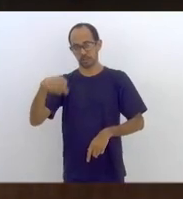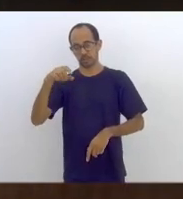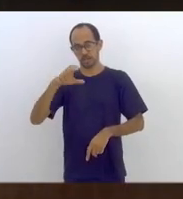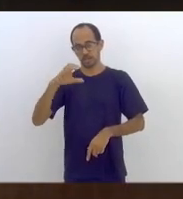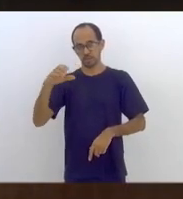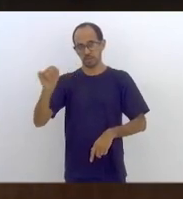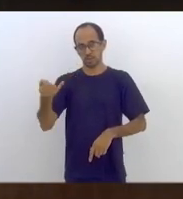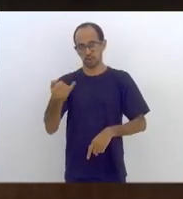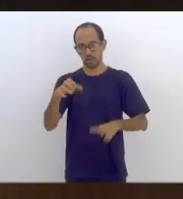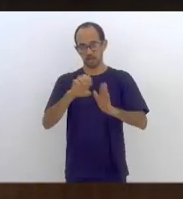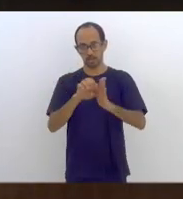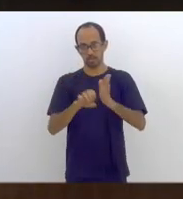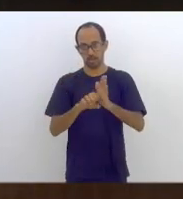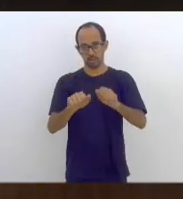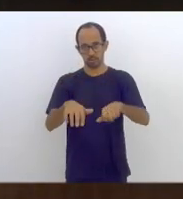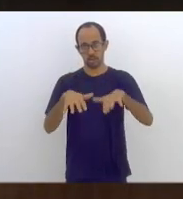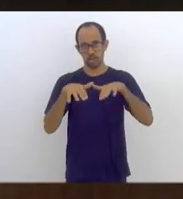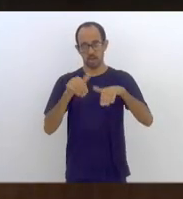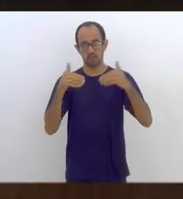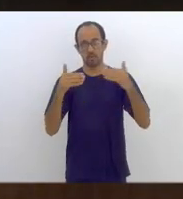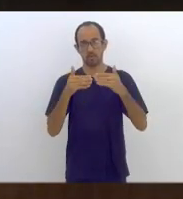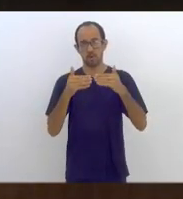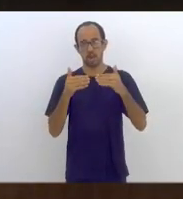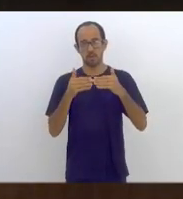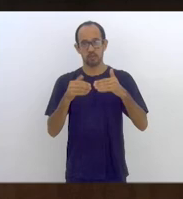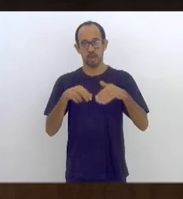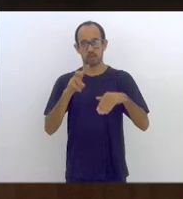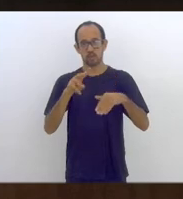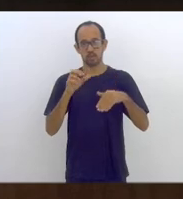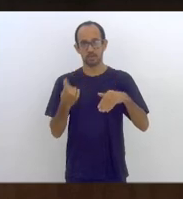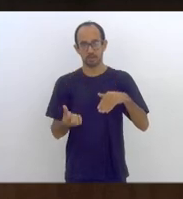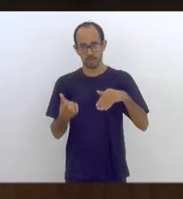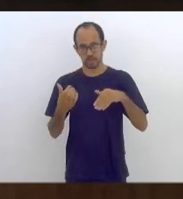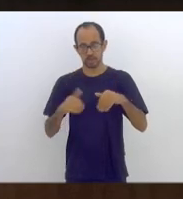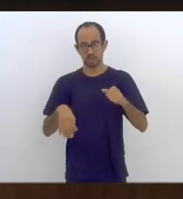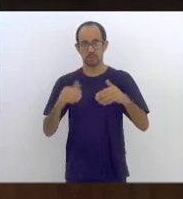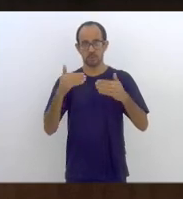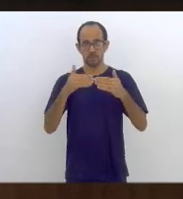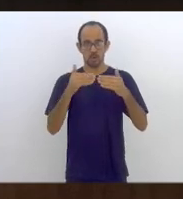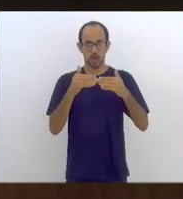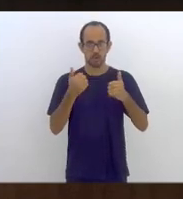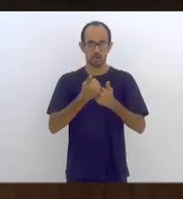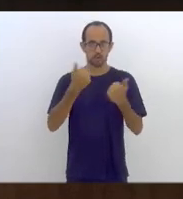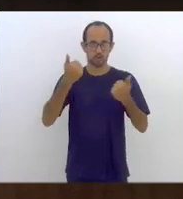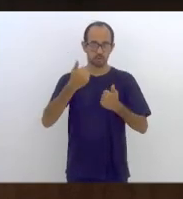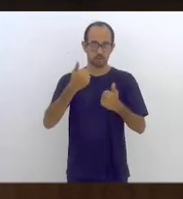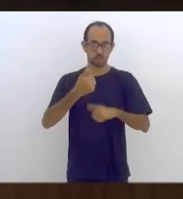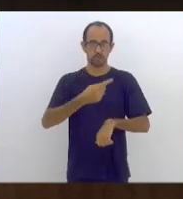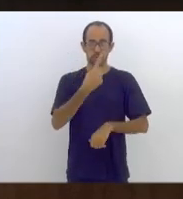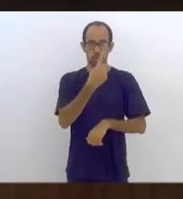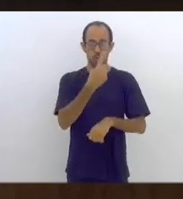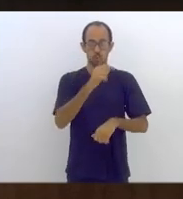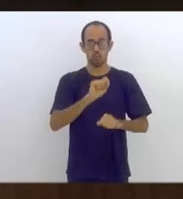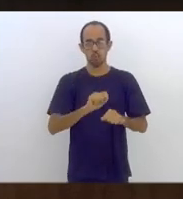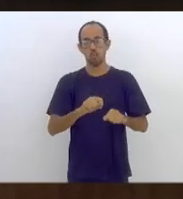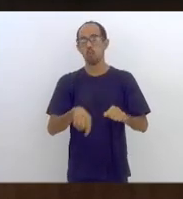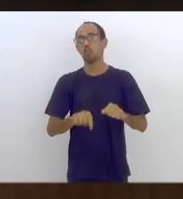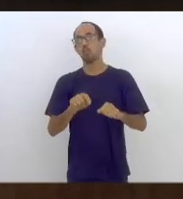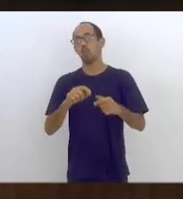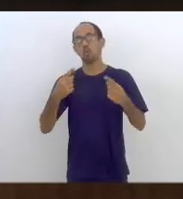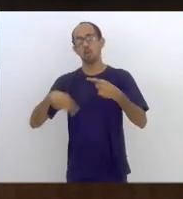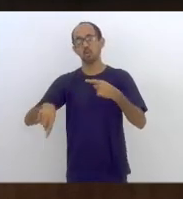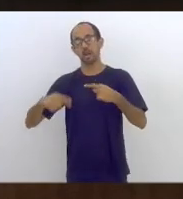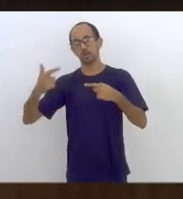as emendas Plenário é favorável as emendas 2 e 6 favoráveis com submerinda emenda um contrário